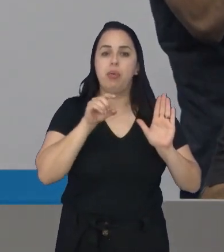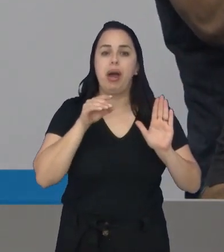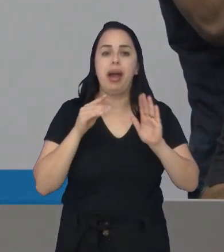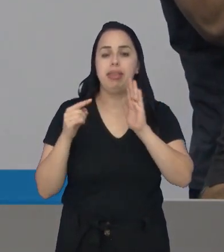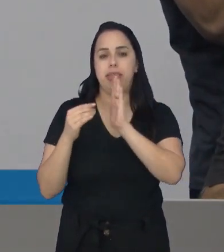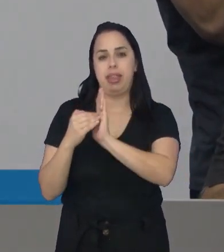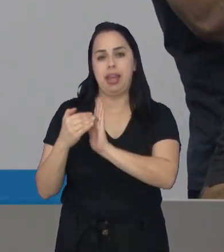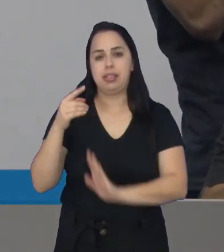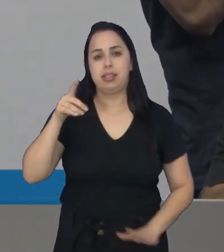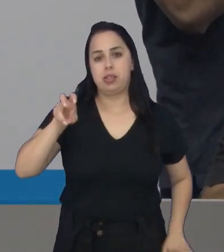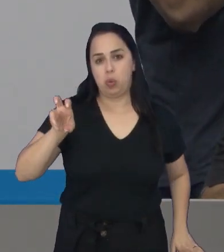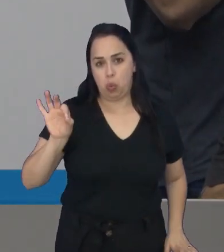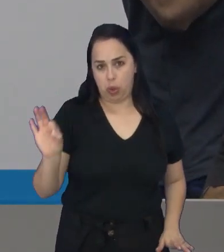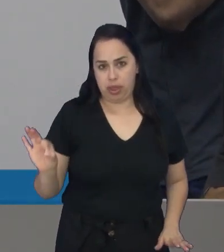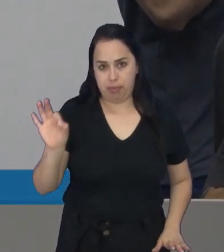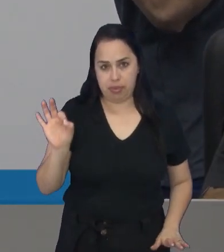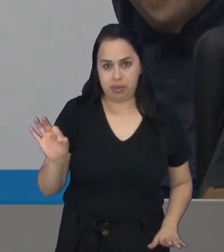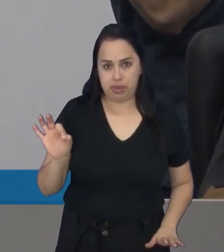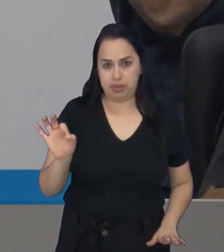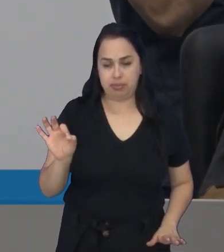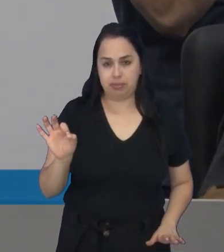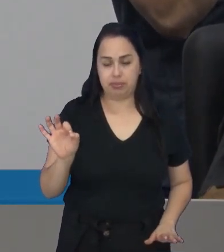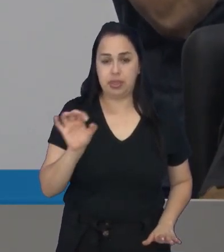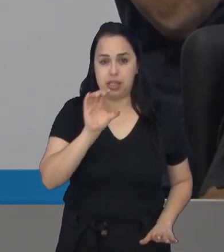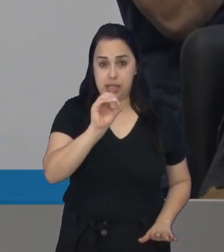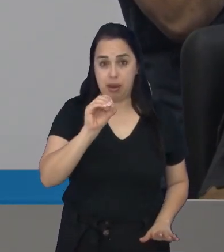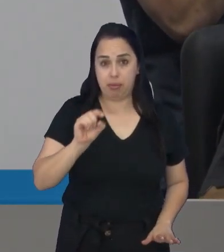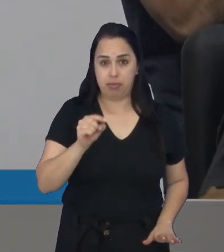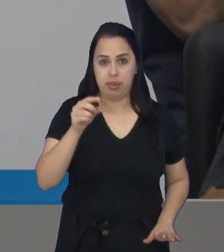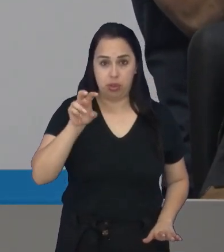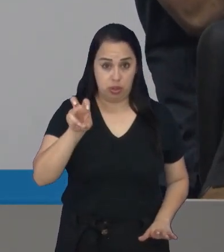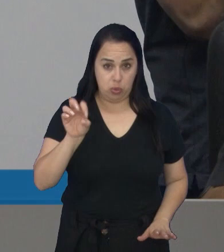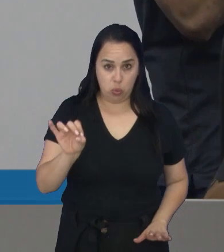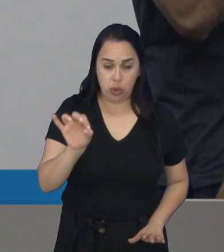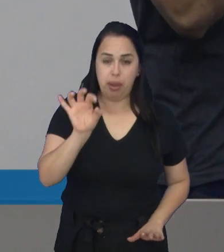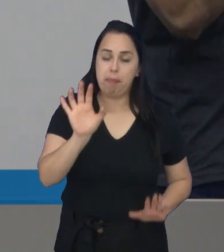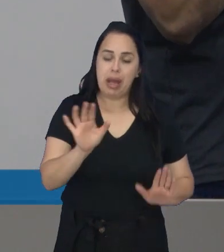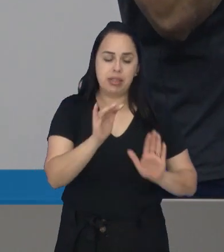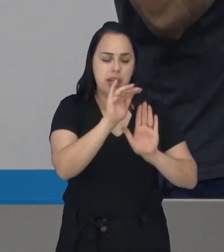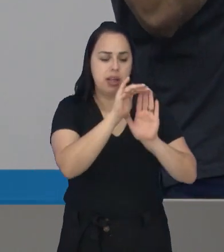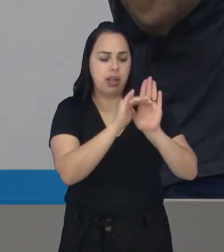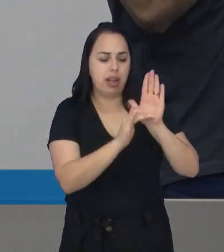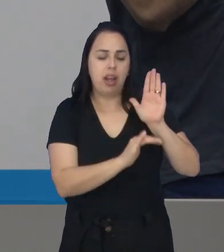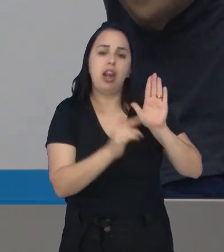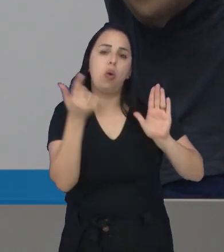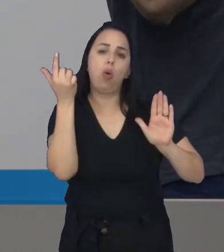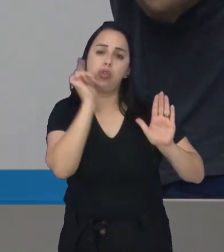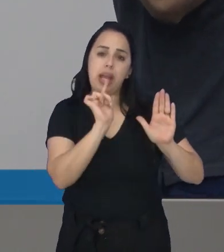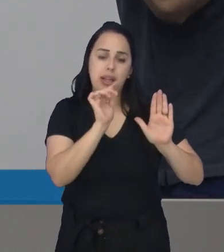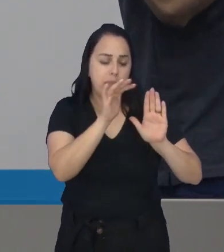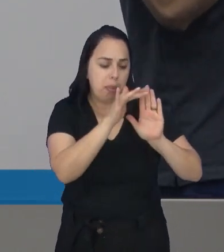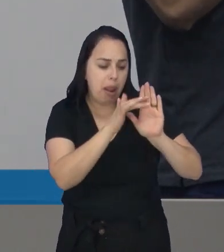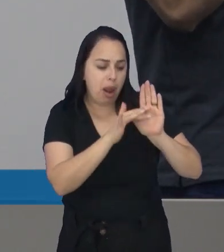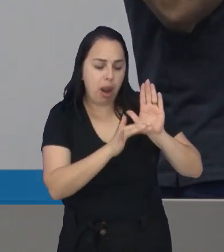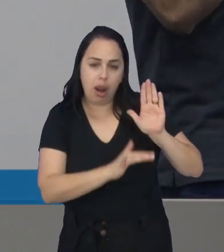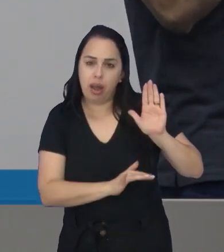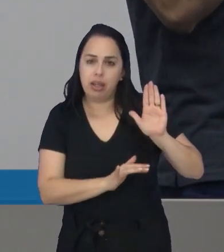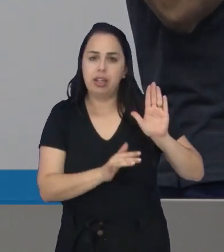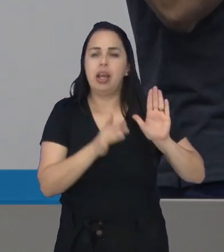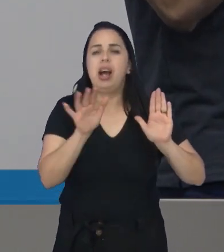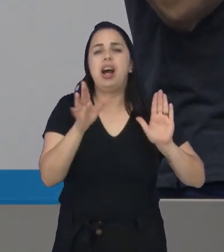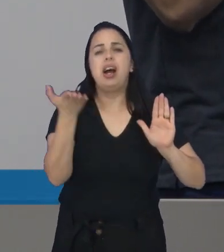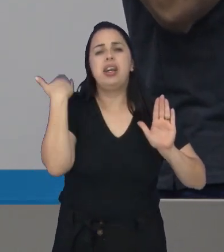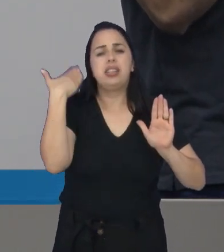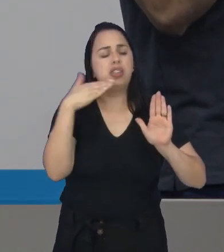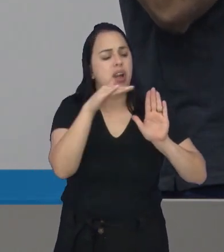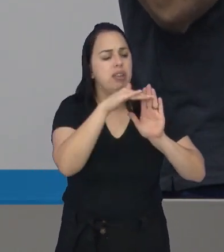o teto isso aí só dá um desconto 0,50 só que ele vai ter mais opções para chegar no desconto porque as opções que lá eles tinham tava deixando